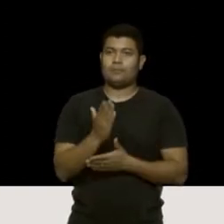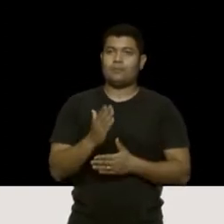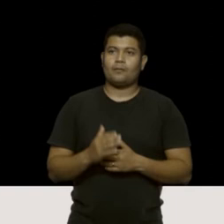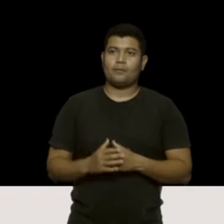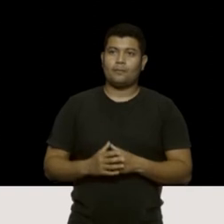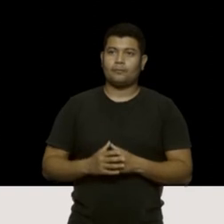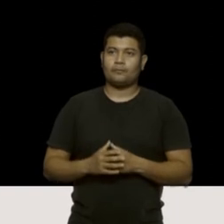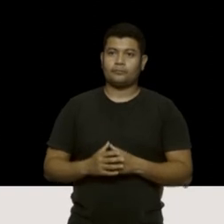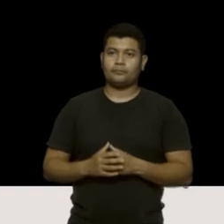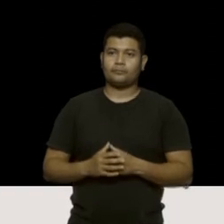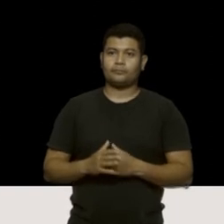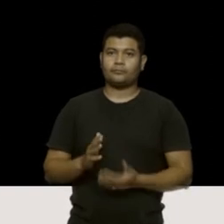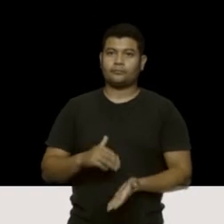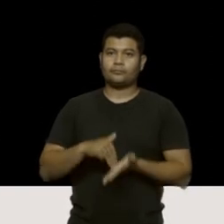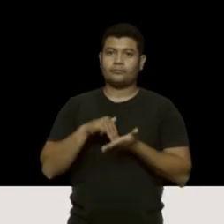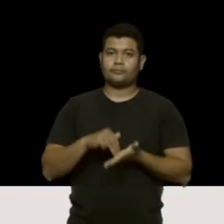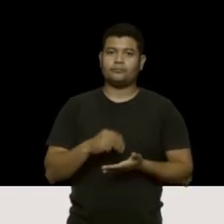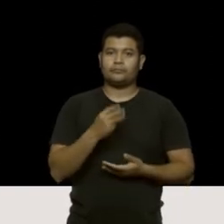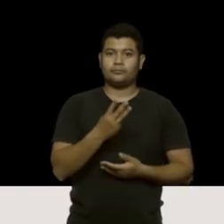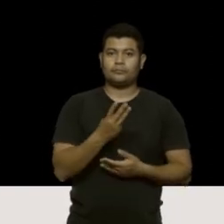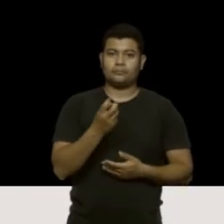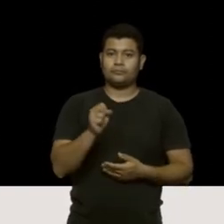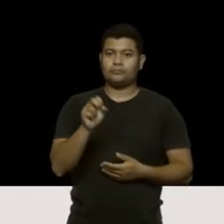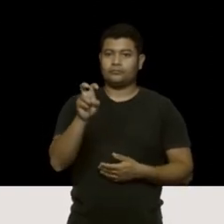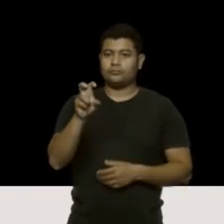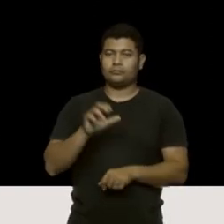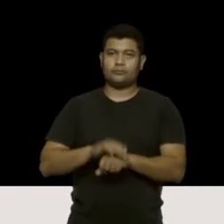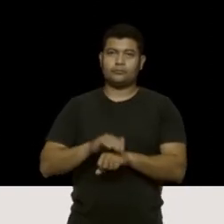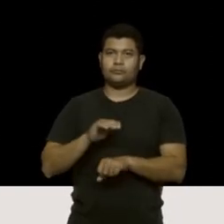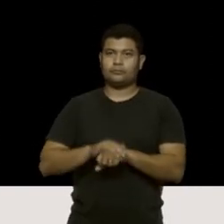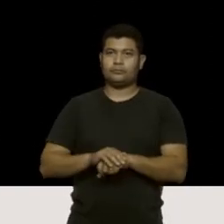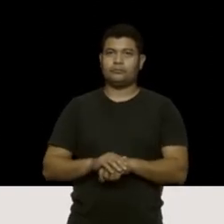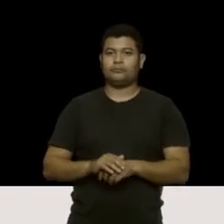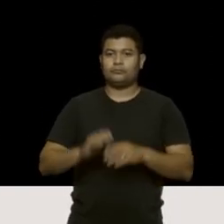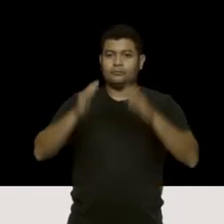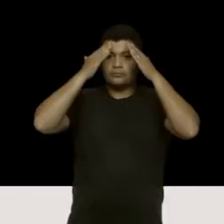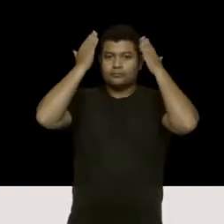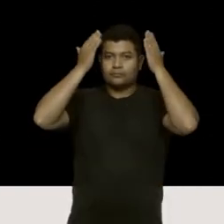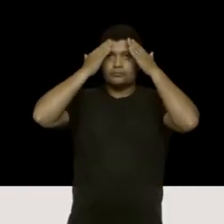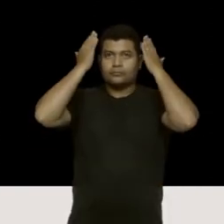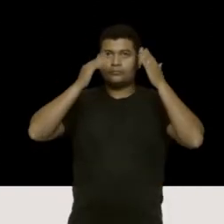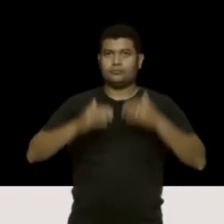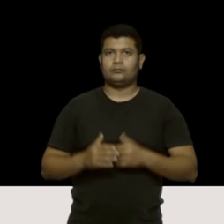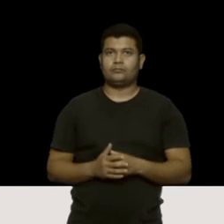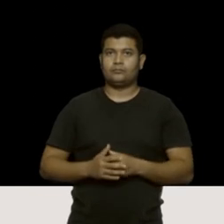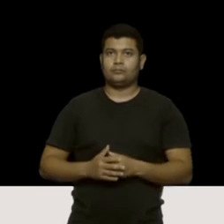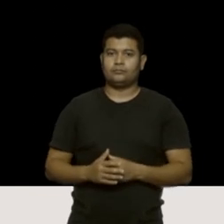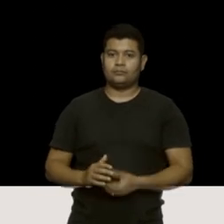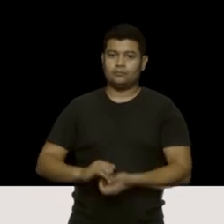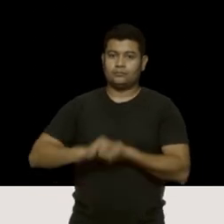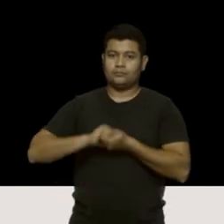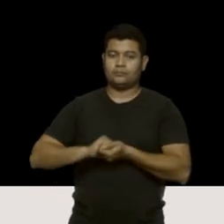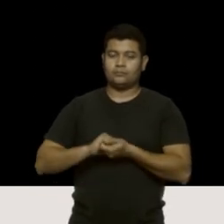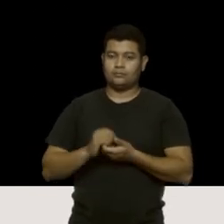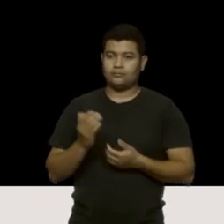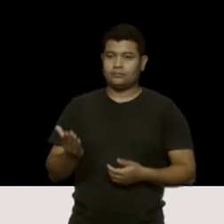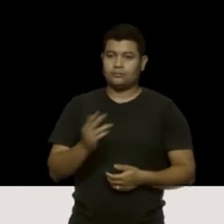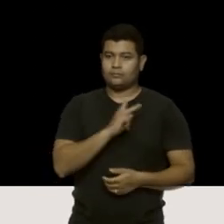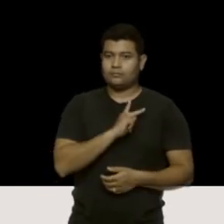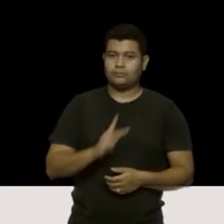aprovado. Moção 385, autor deputado José Milton Schaefer, cumprimentando o presidente